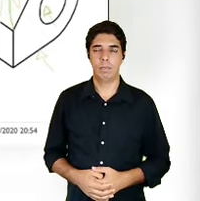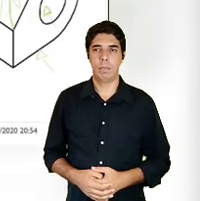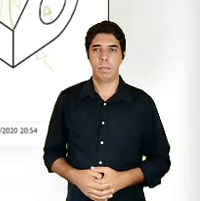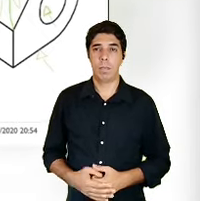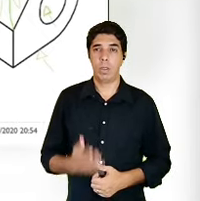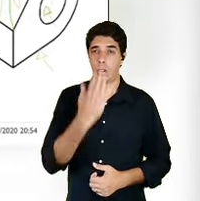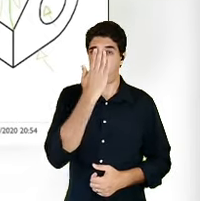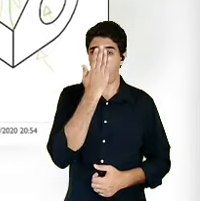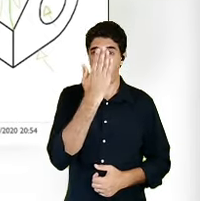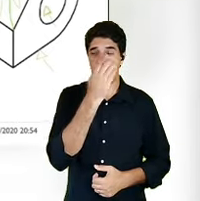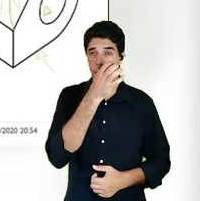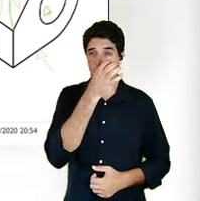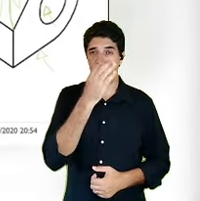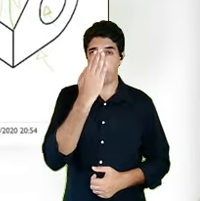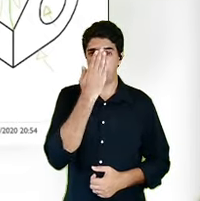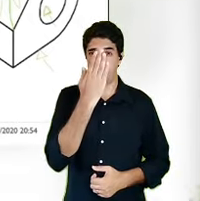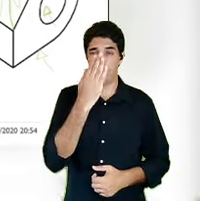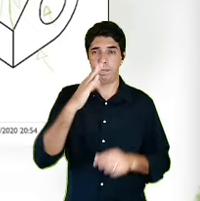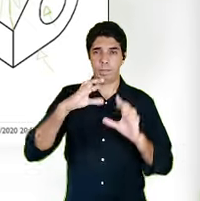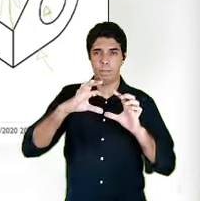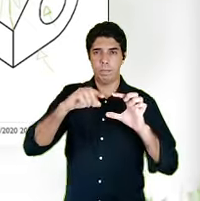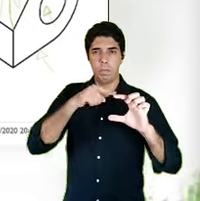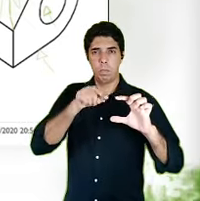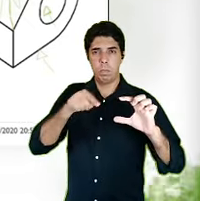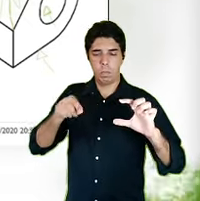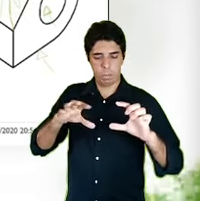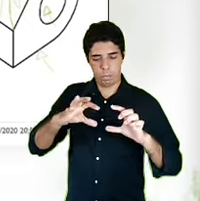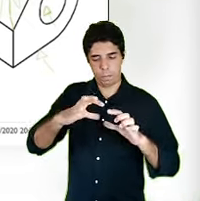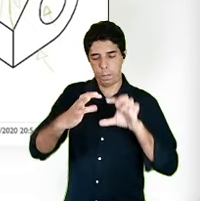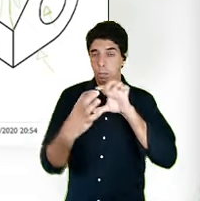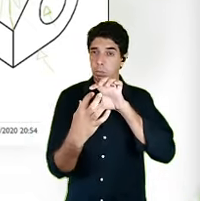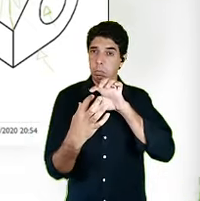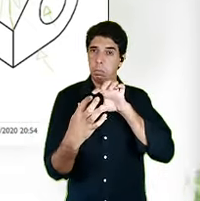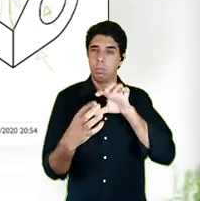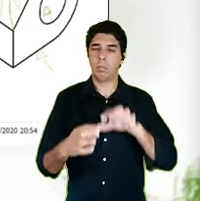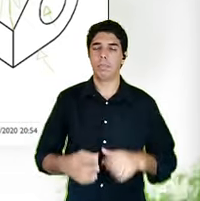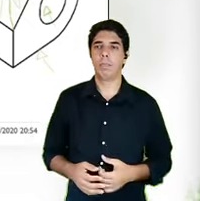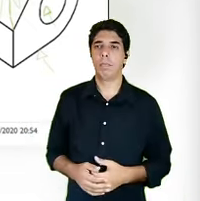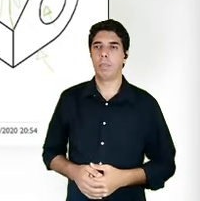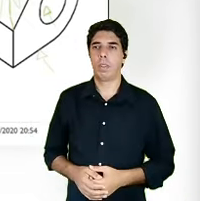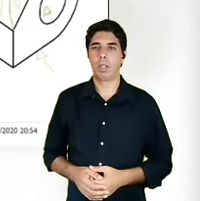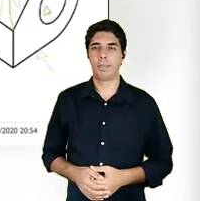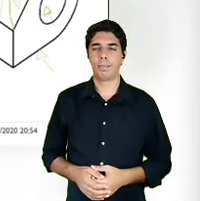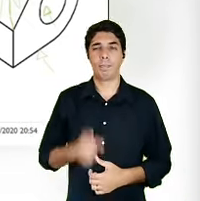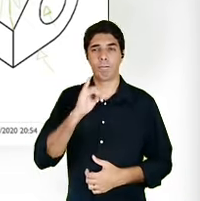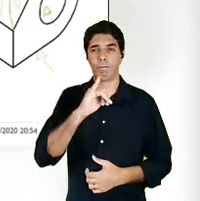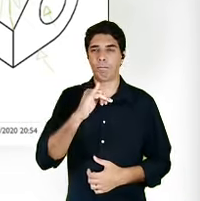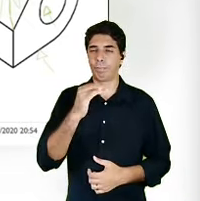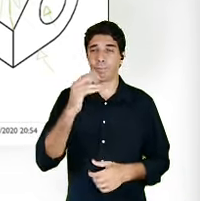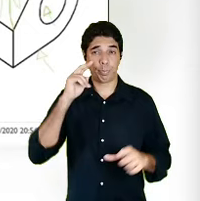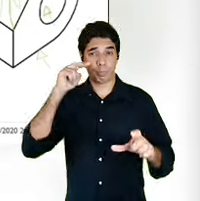Aí eu tenho aqui, pessoal, essa linha tracejada que representa essa extremidade do furo, que eu não